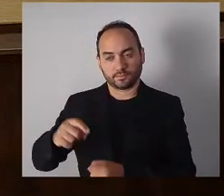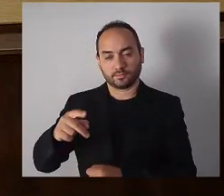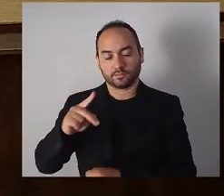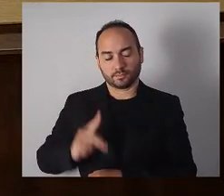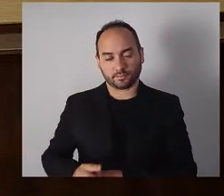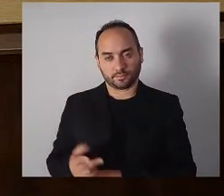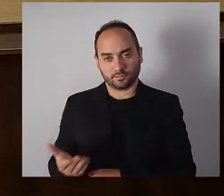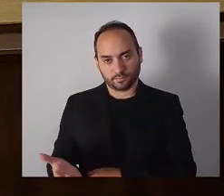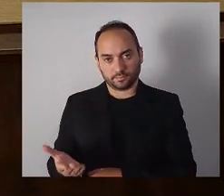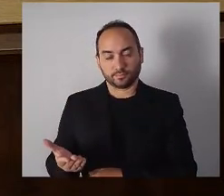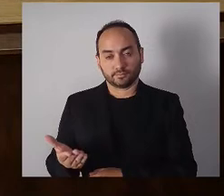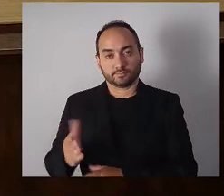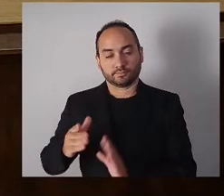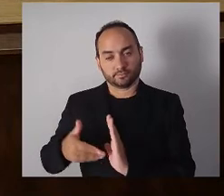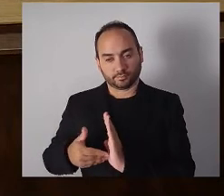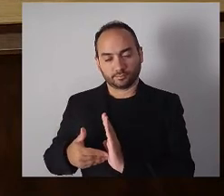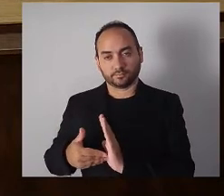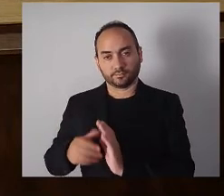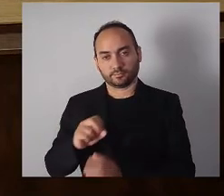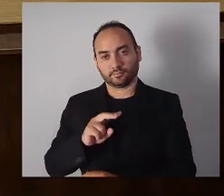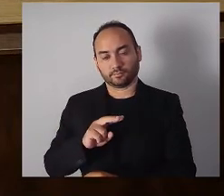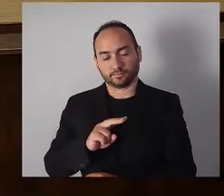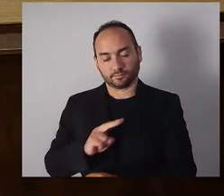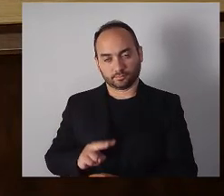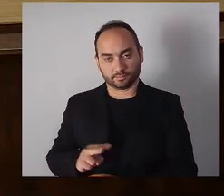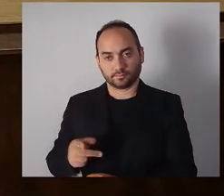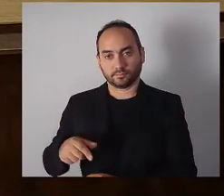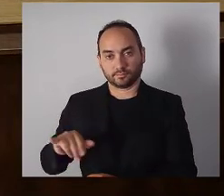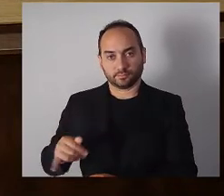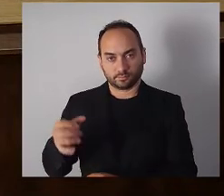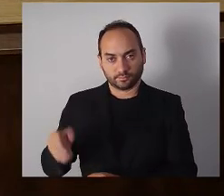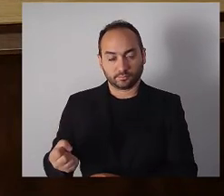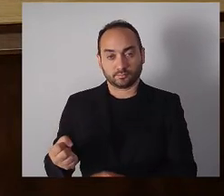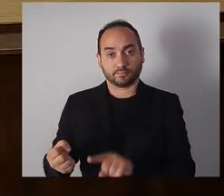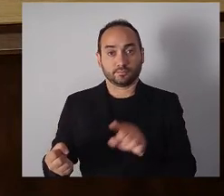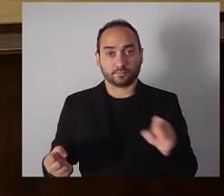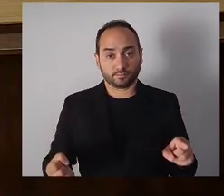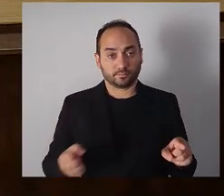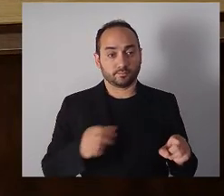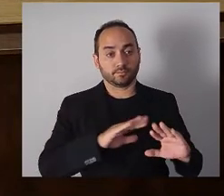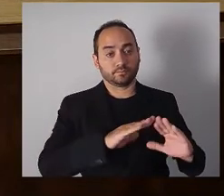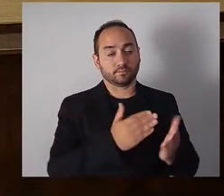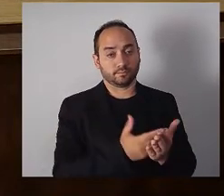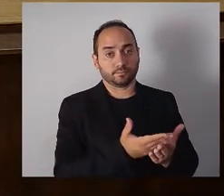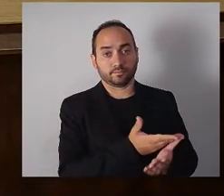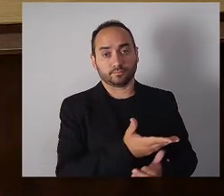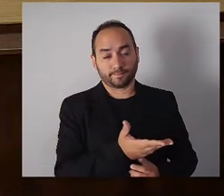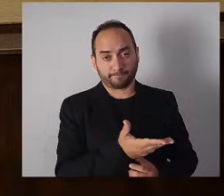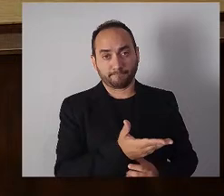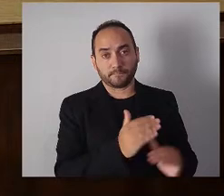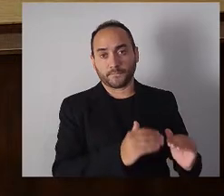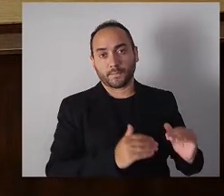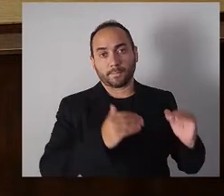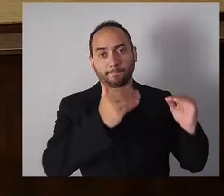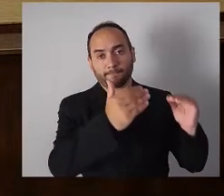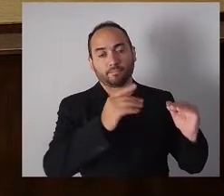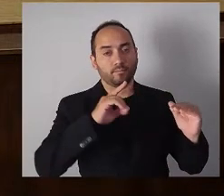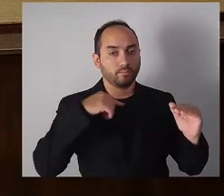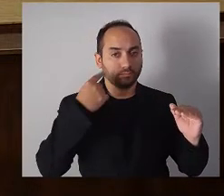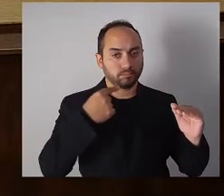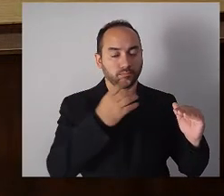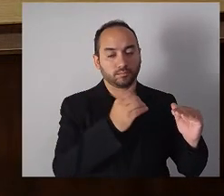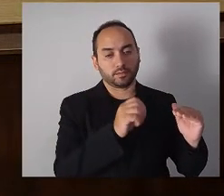da presidente da Câmara, da Câmara Municipal de Juazeiro, e da Escola Superior de